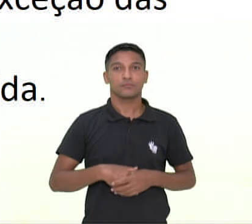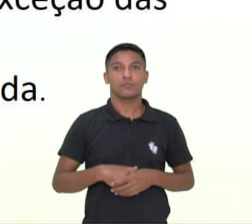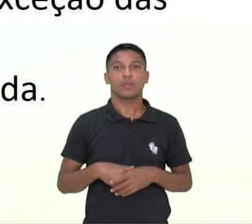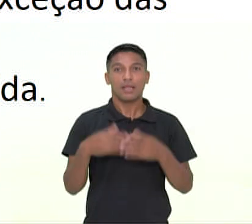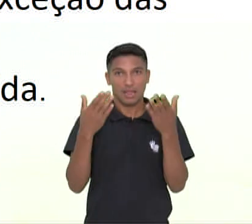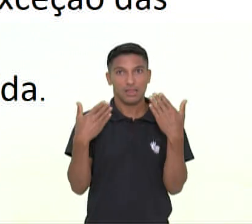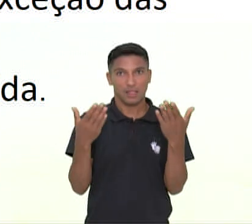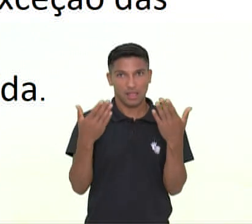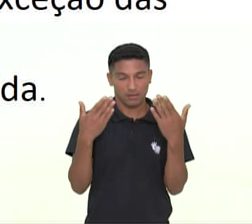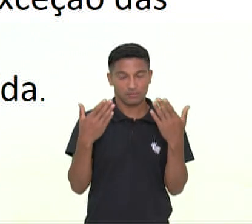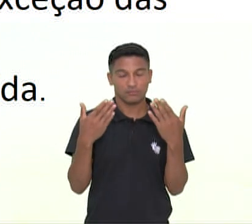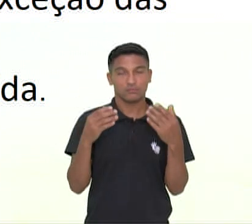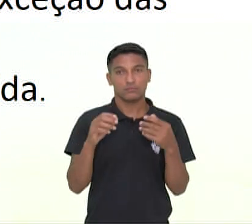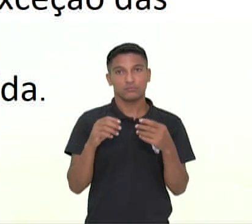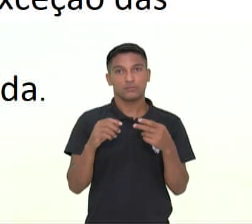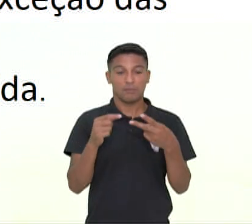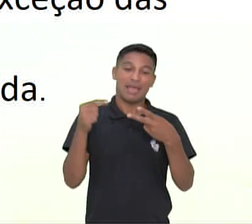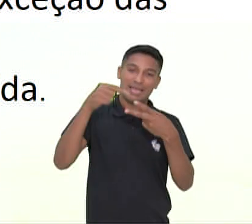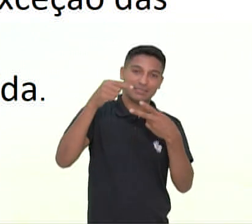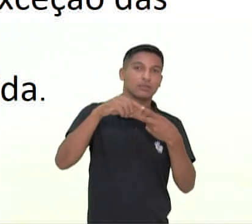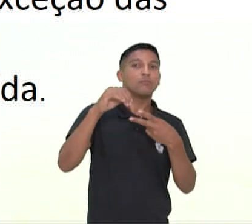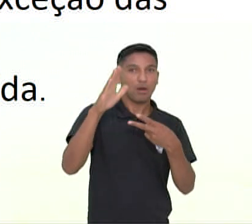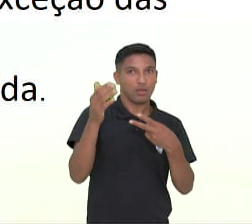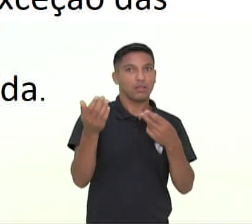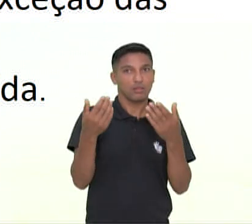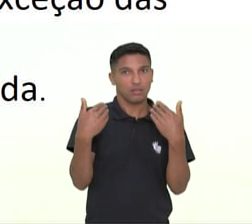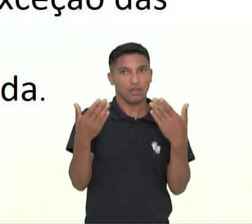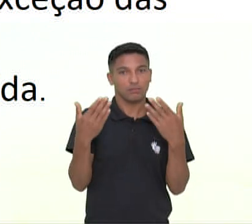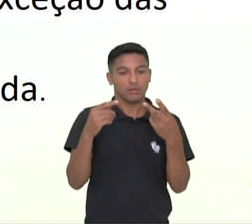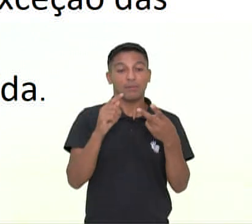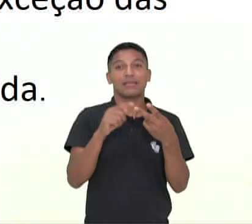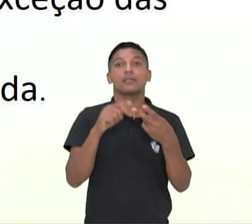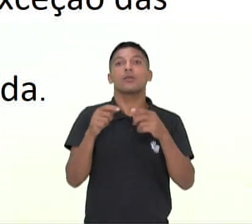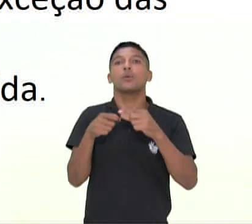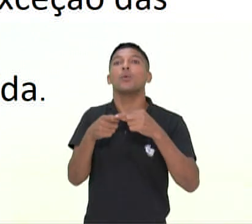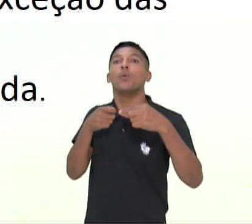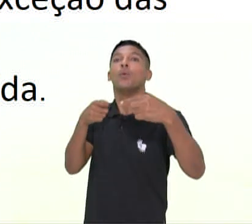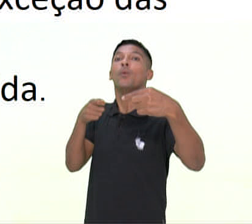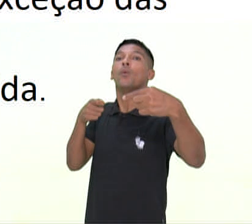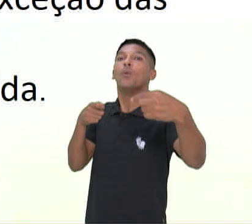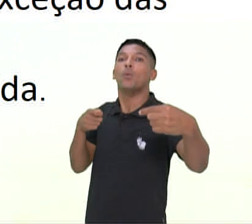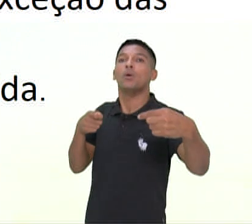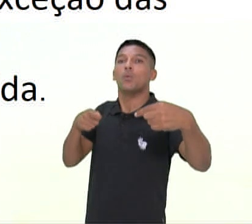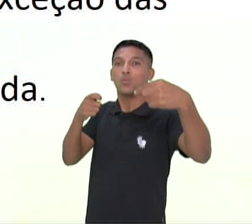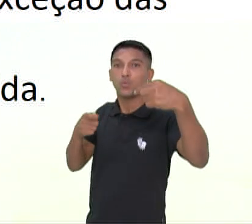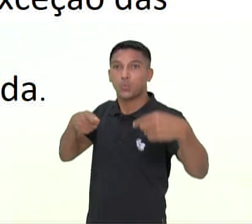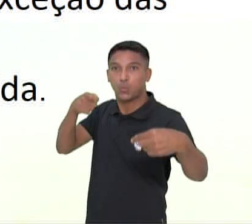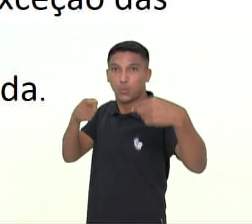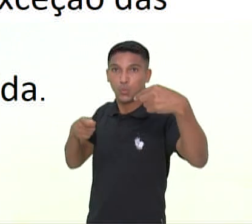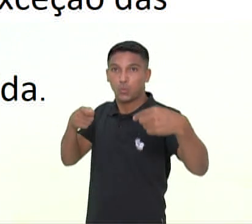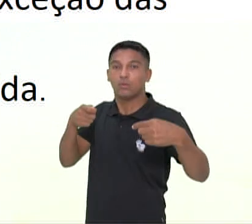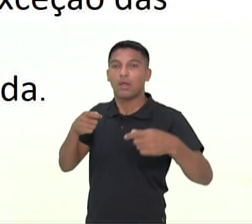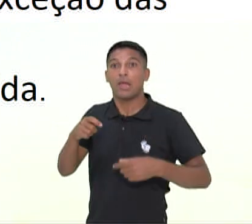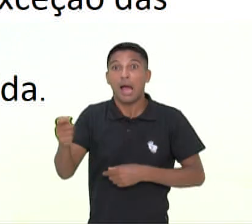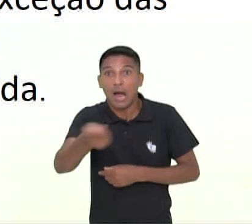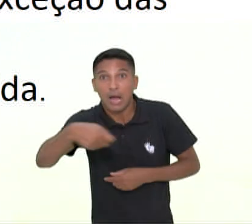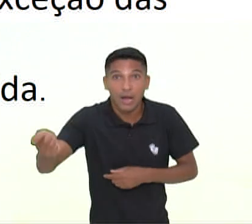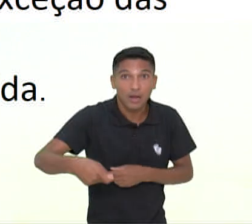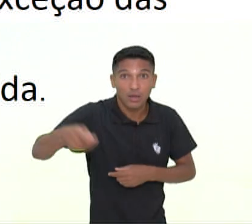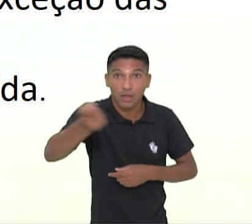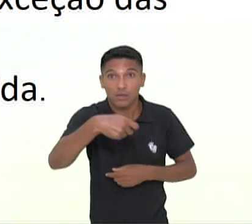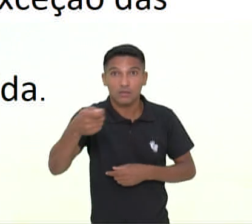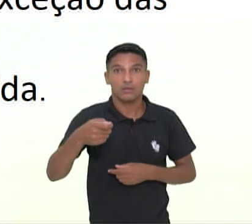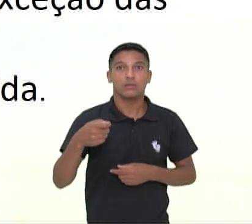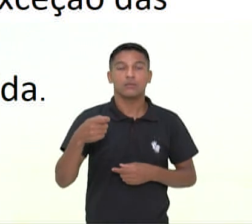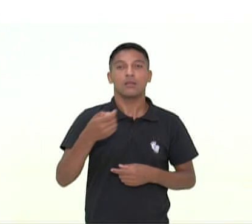mas por ser uma arma mais longa né e ela acaba tendo assim uma versatilidade também muito